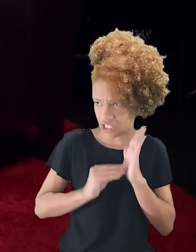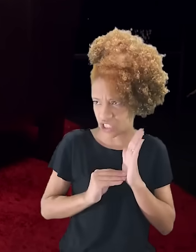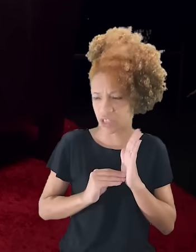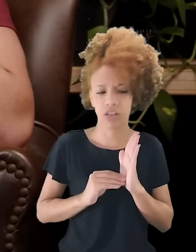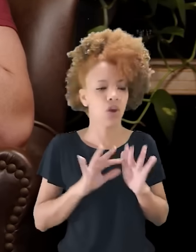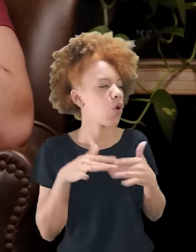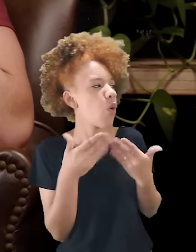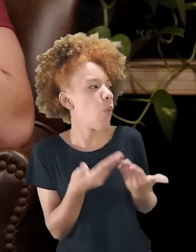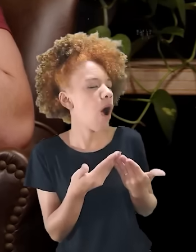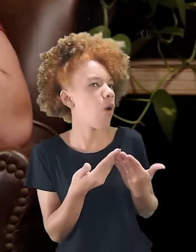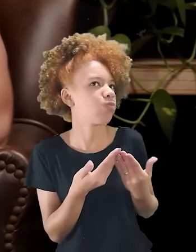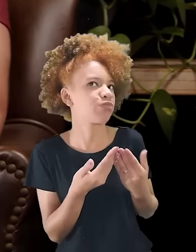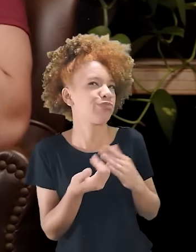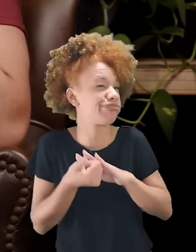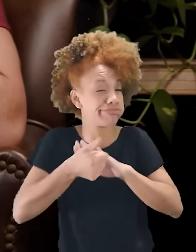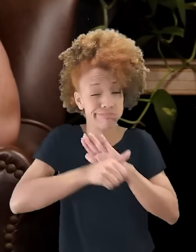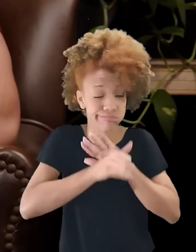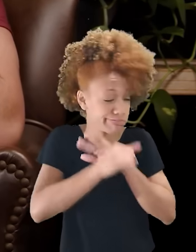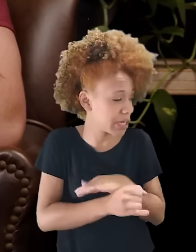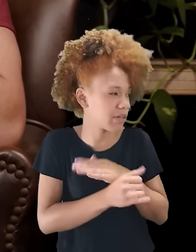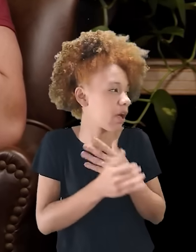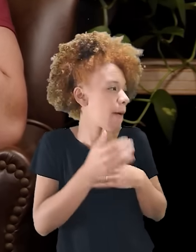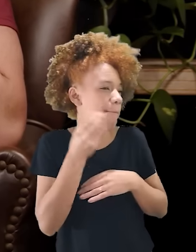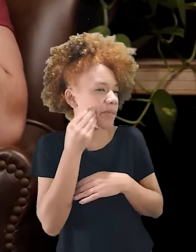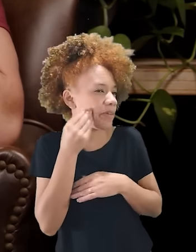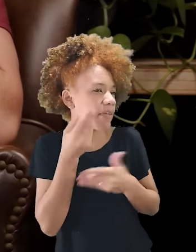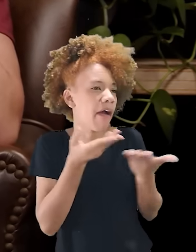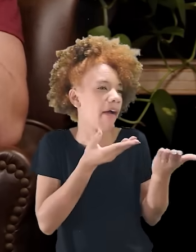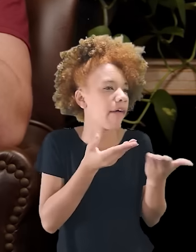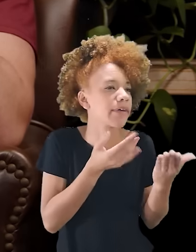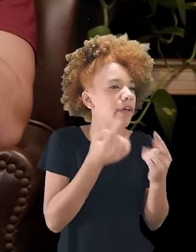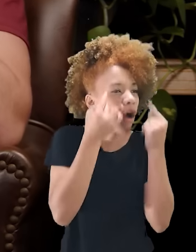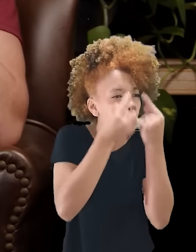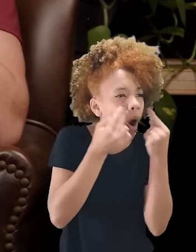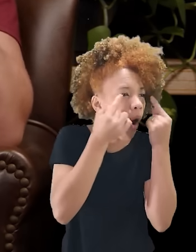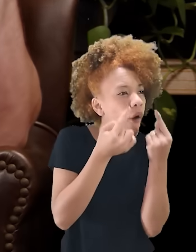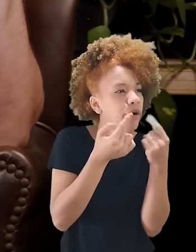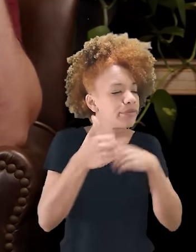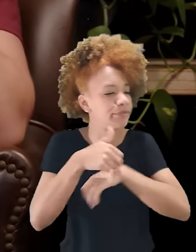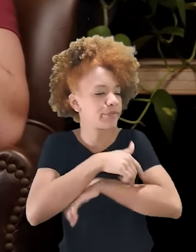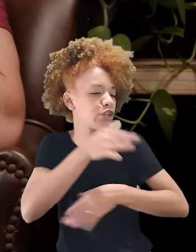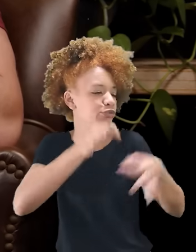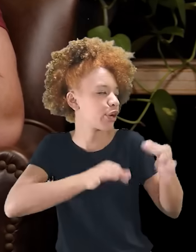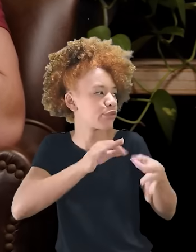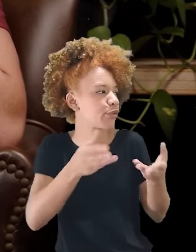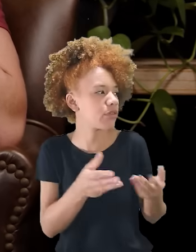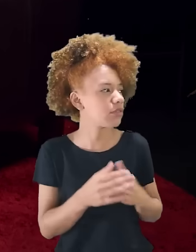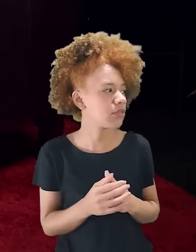você falou cara qual foi o nível mais merda que você chegou para tentar agradar olhos fashionistas